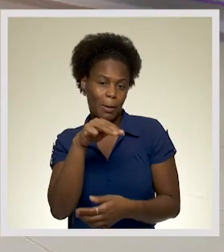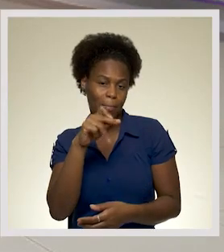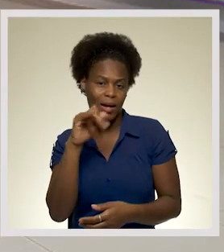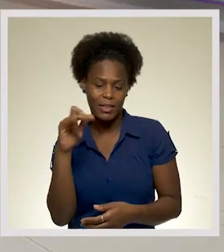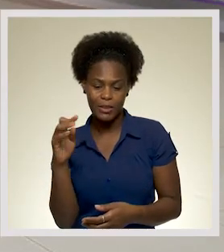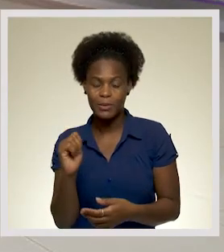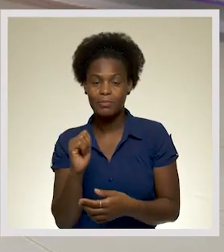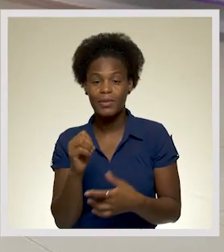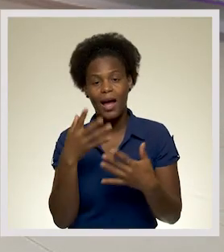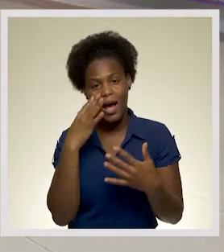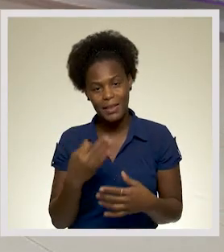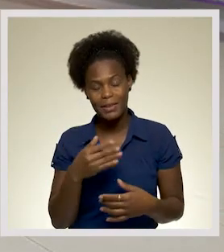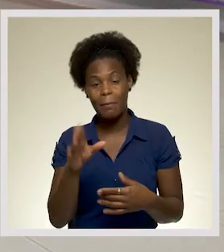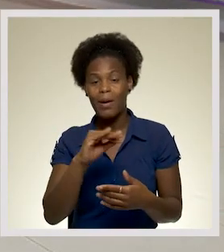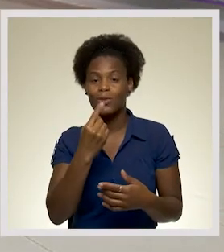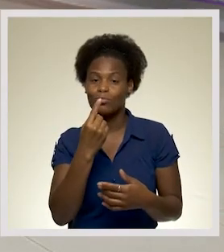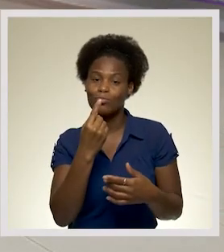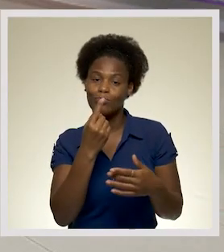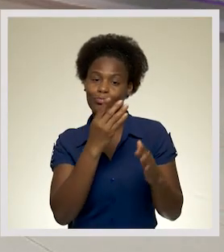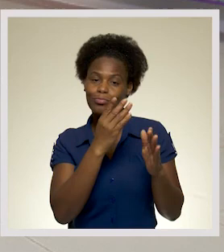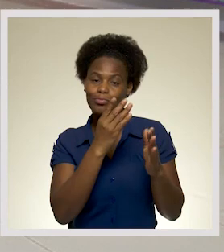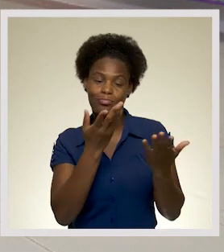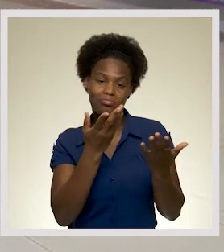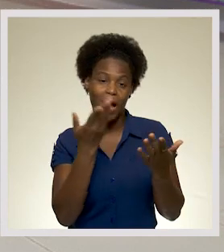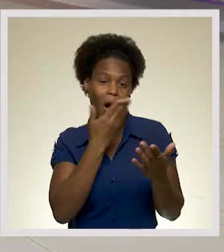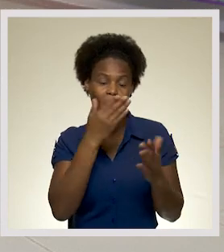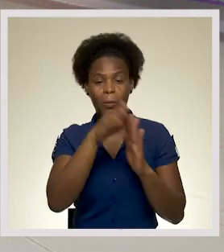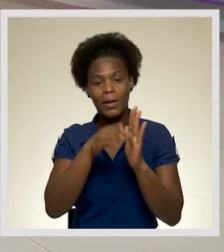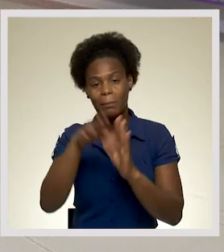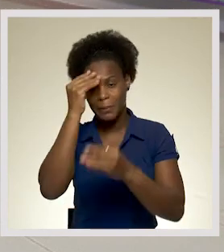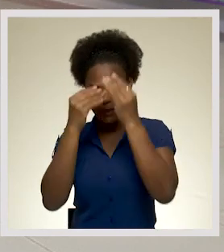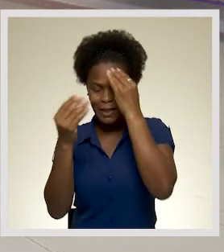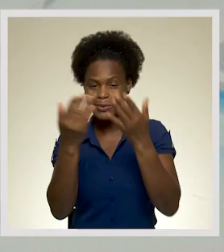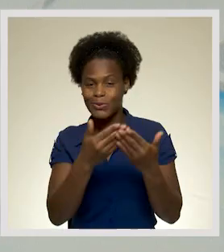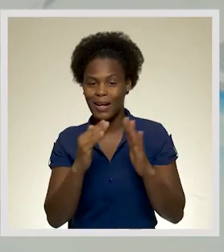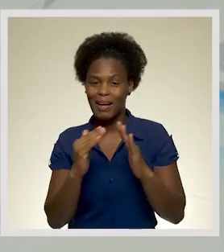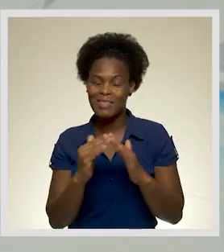foi mais uma edição do programa Aprender e Estudar em Casa.